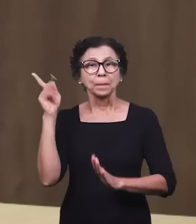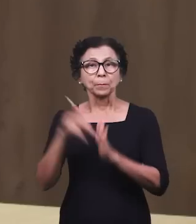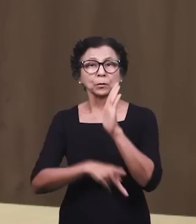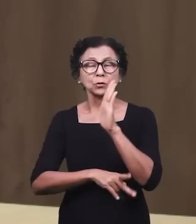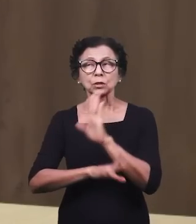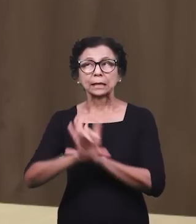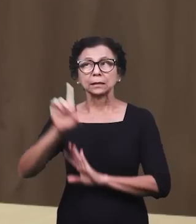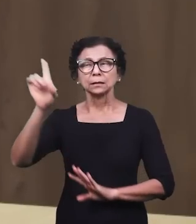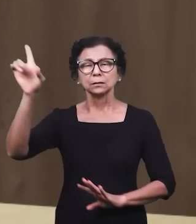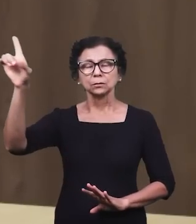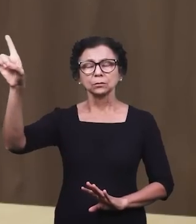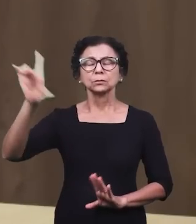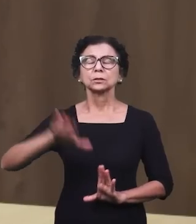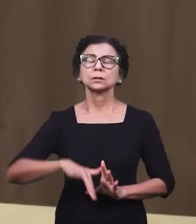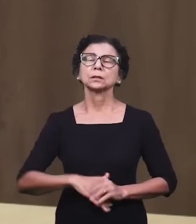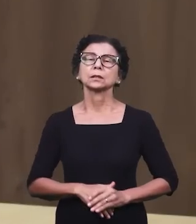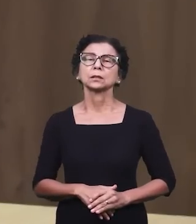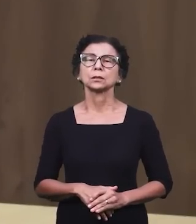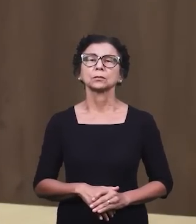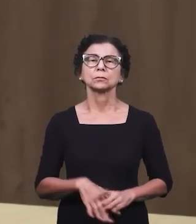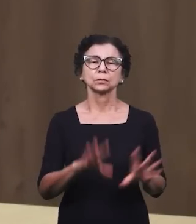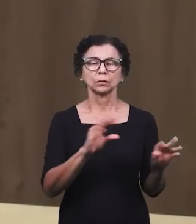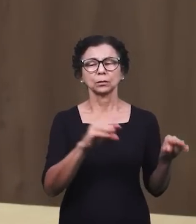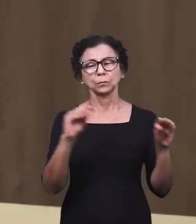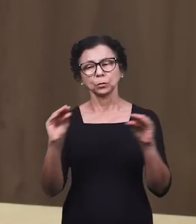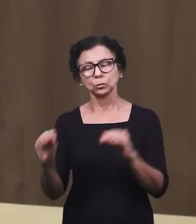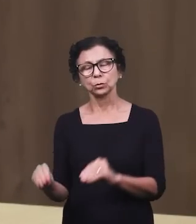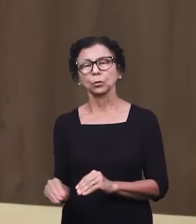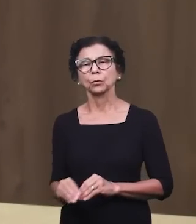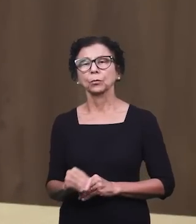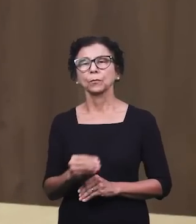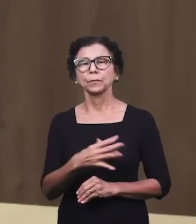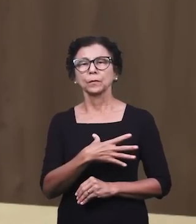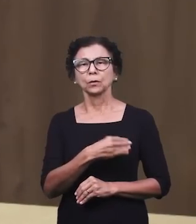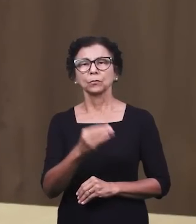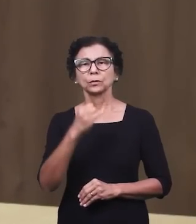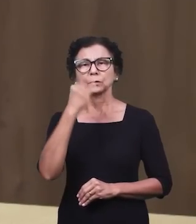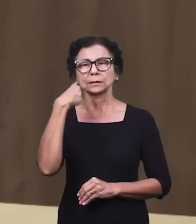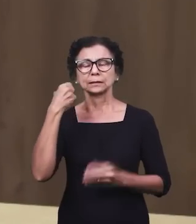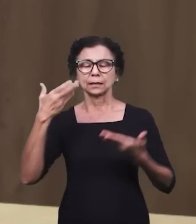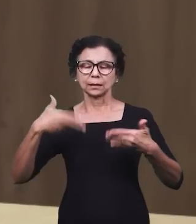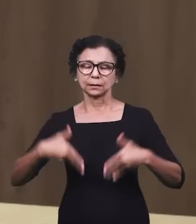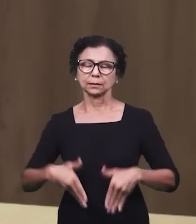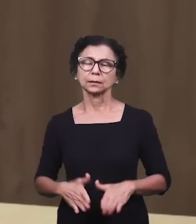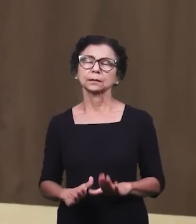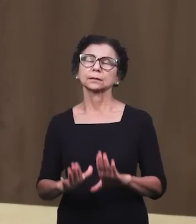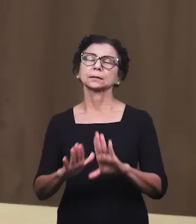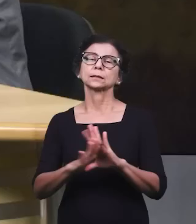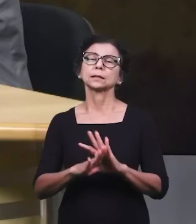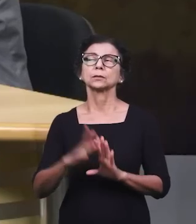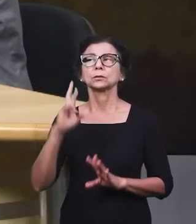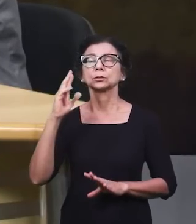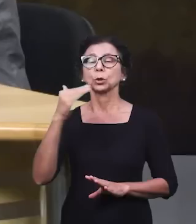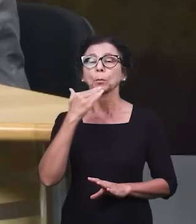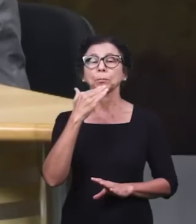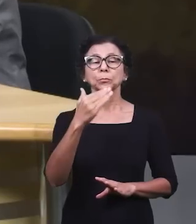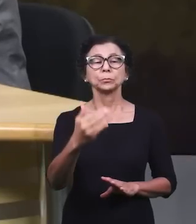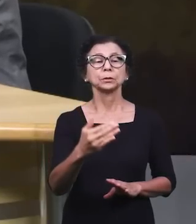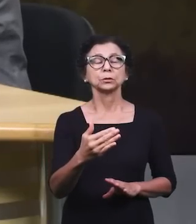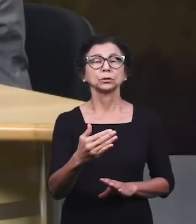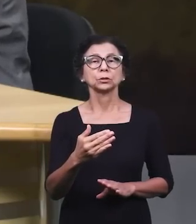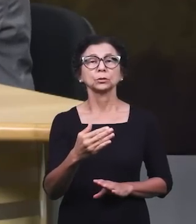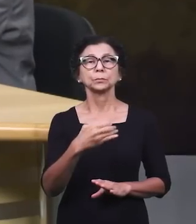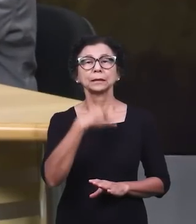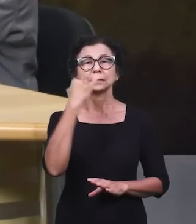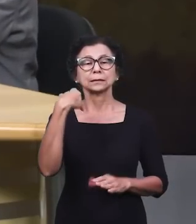aconteceu, Isaac veio, nasceu, o Senhor chama ele e fala assim: leva o teu único filho, teu filho amado e tudo mais. Ele sabia